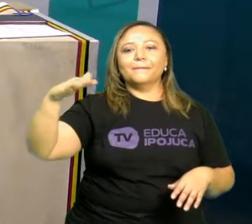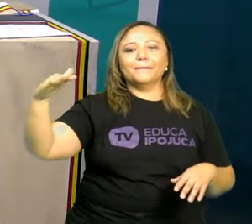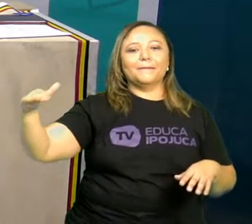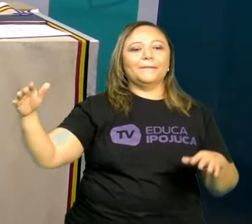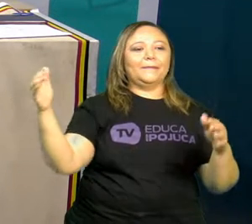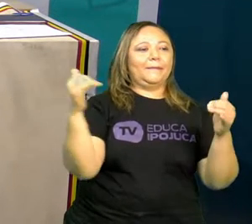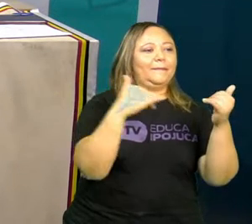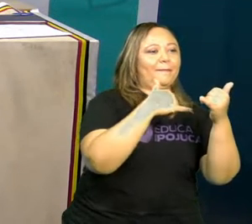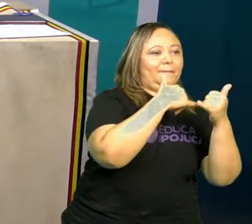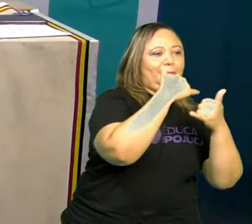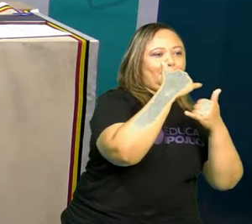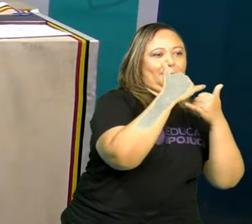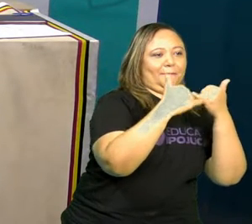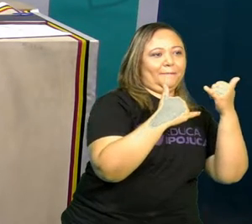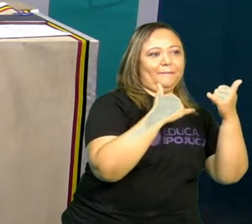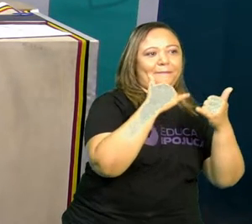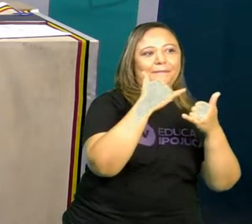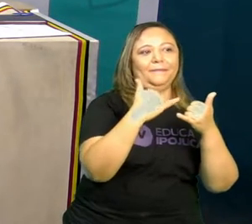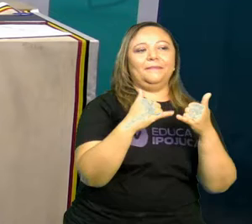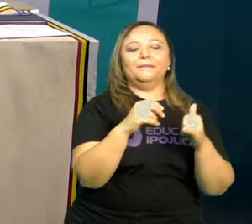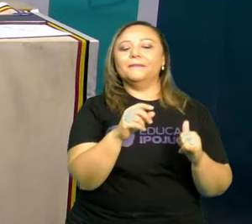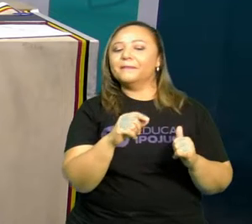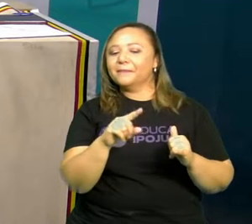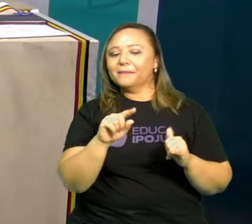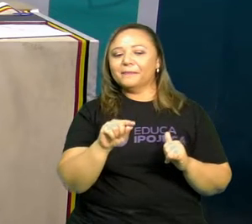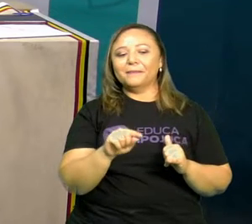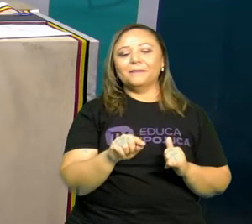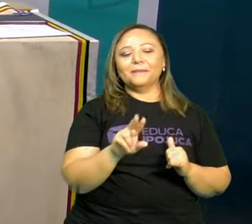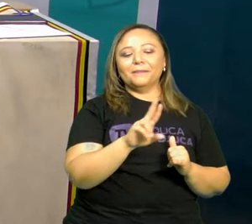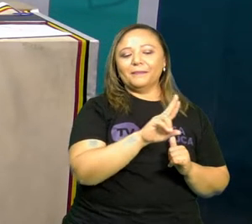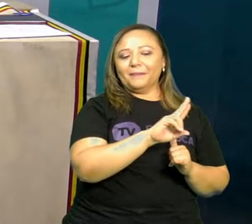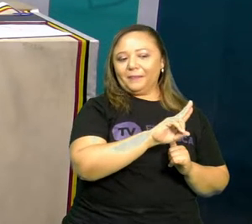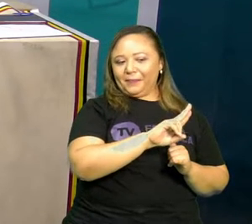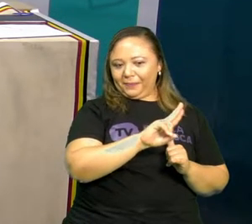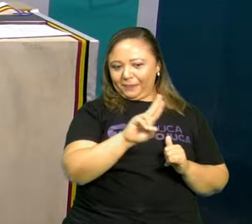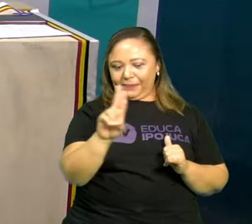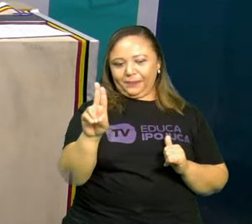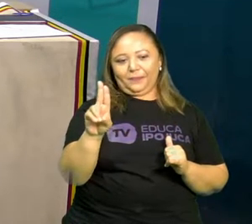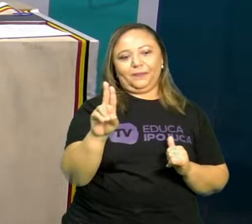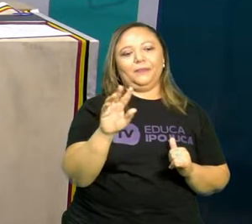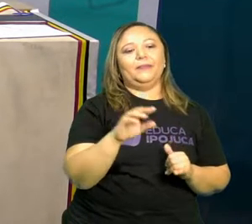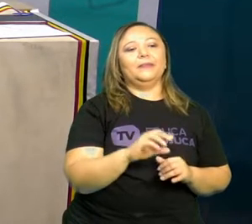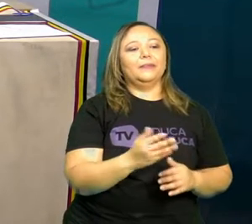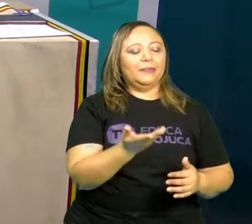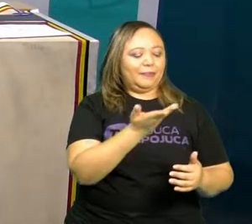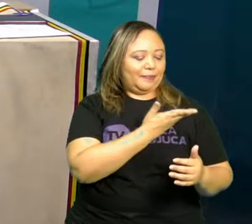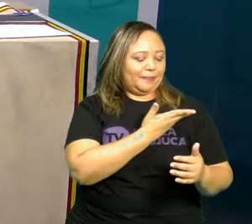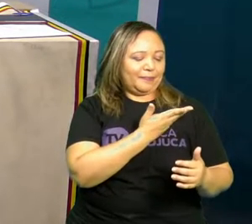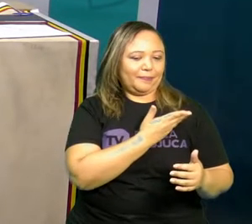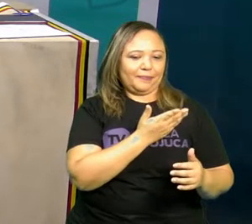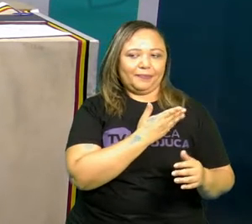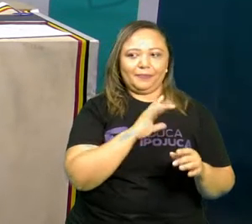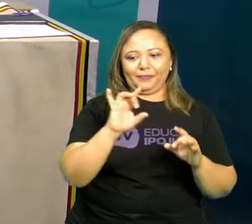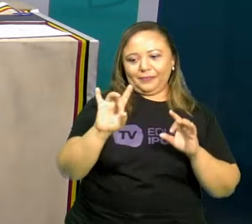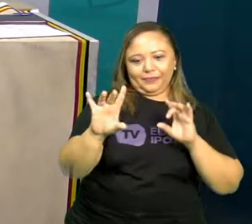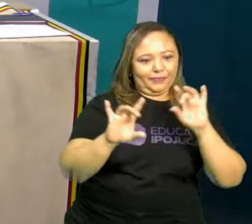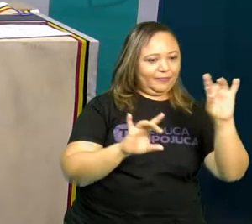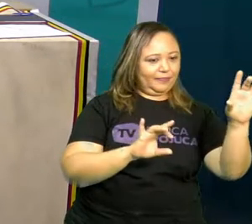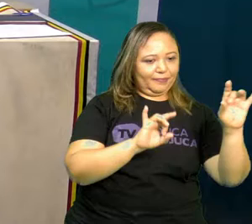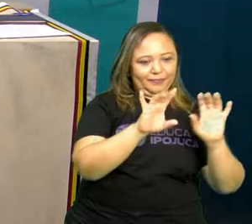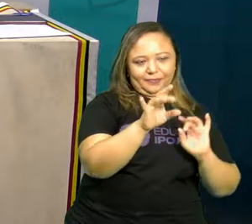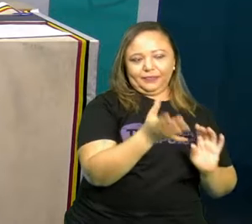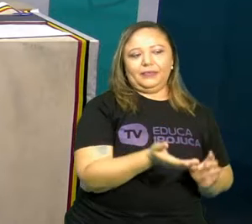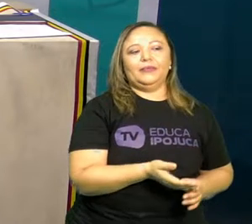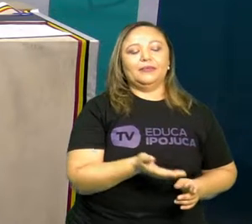nossa brincadeirinha tem o nome de vários coleguinhas. Cada coleguinha tem